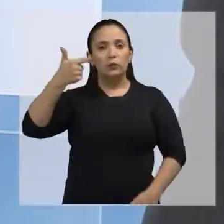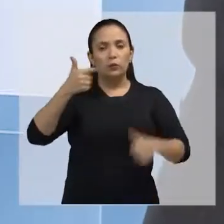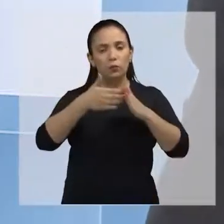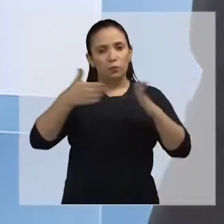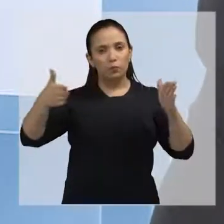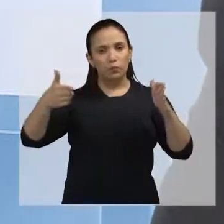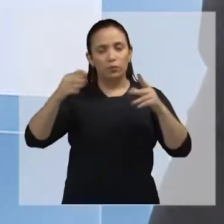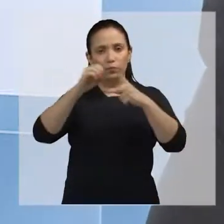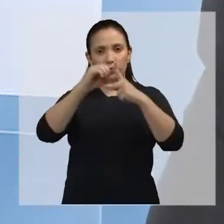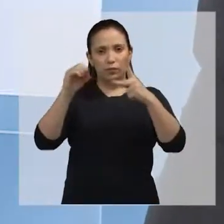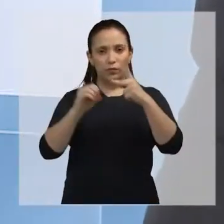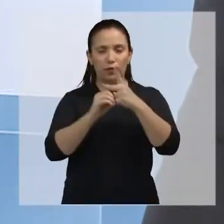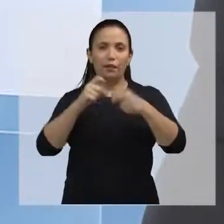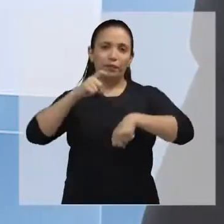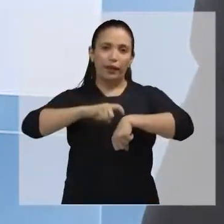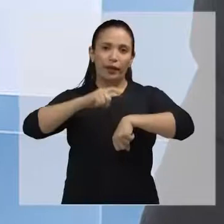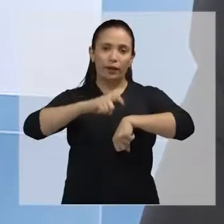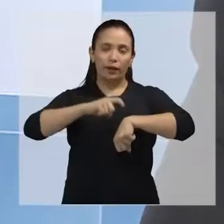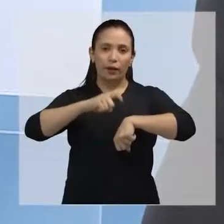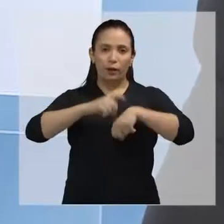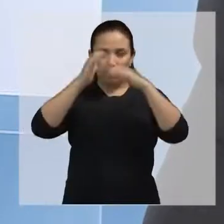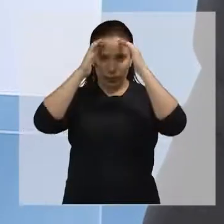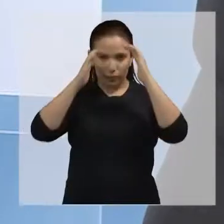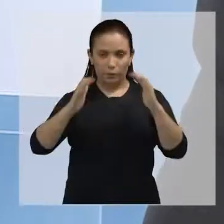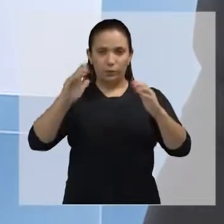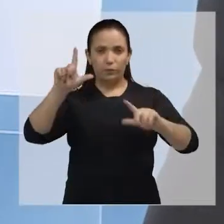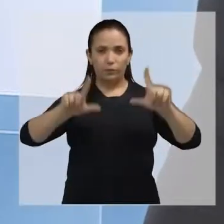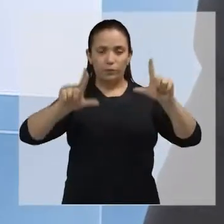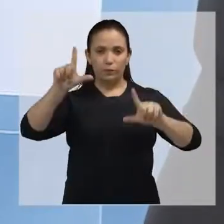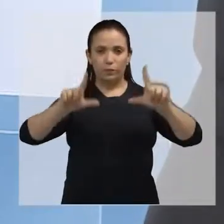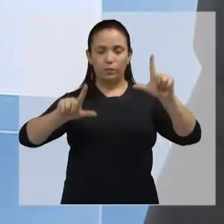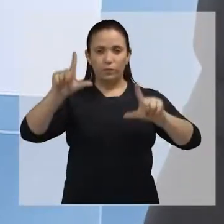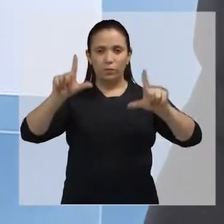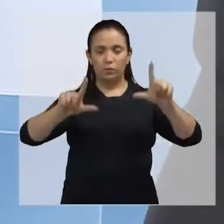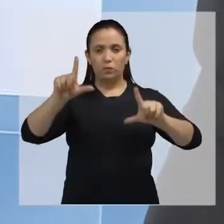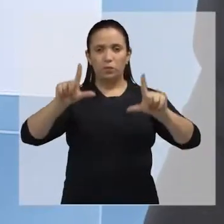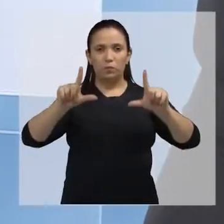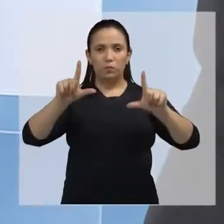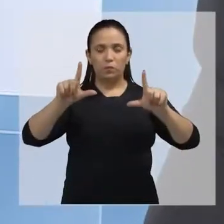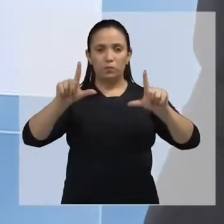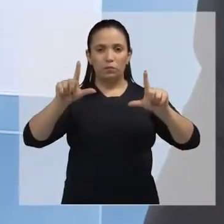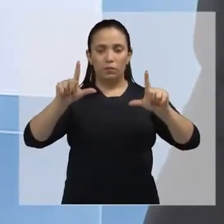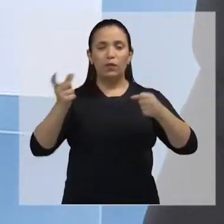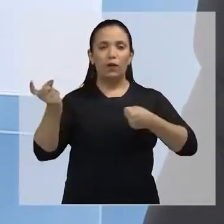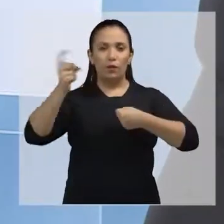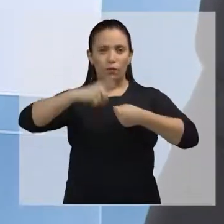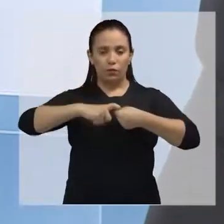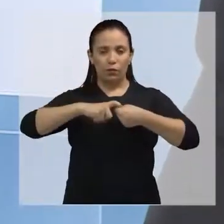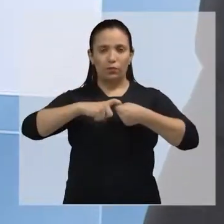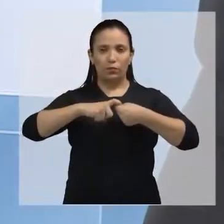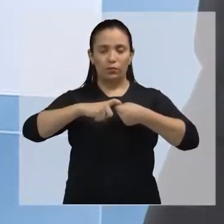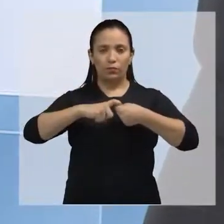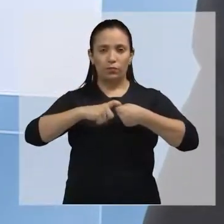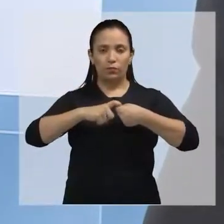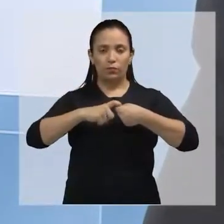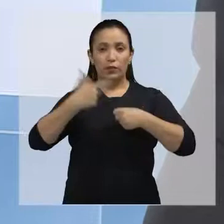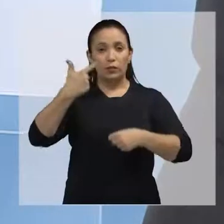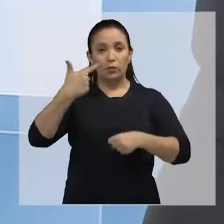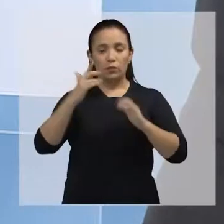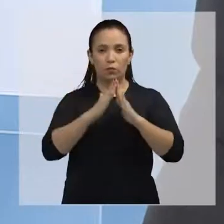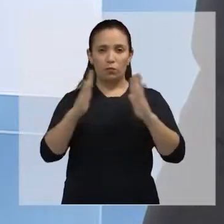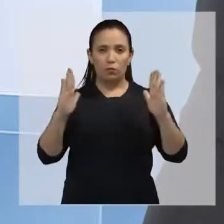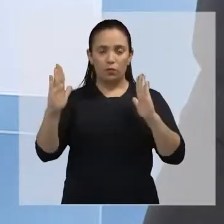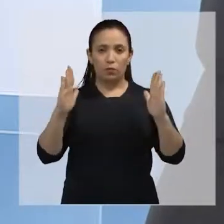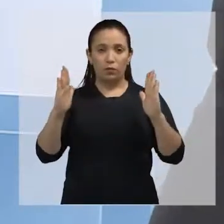segundo bloco do programa Pela Ordem. Eu tenho que cumprir os nossos compromissos aqui. E eu volto já com o